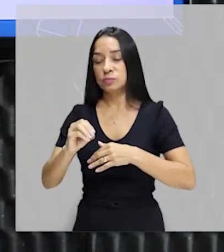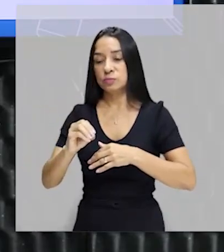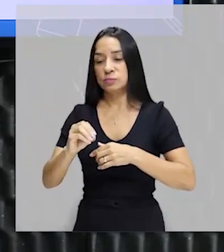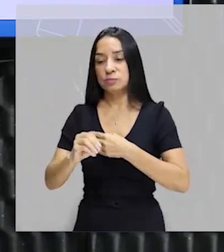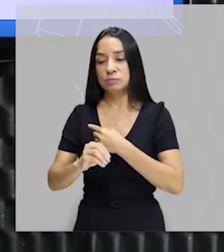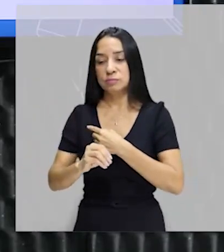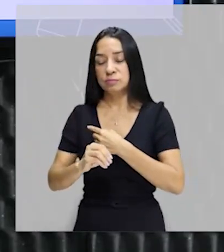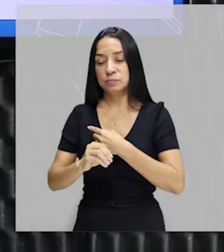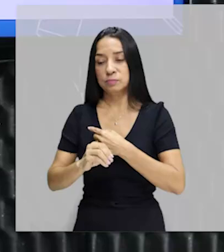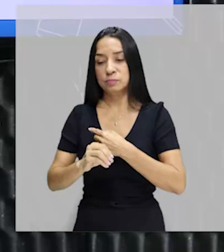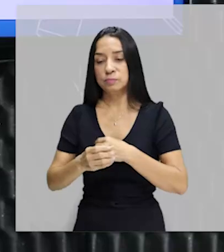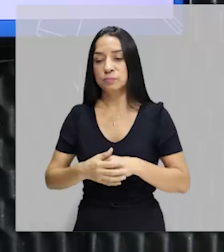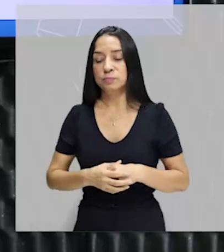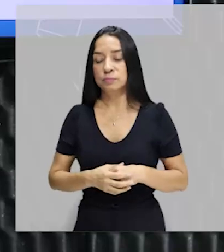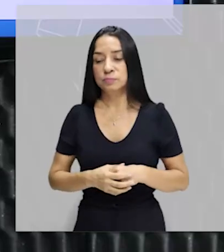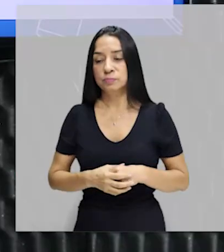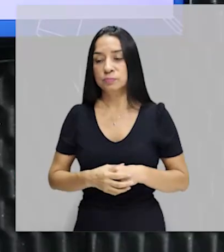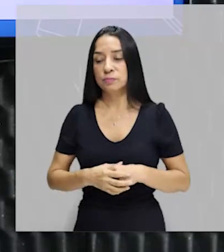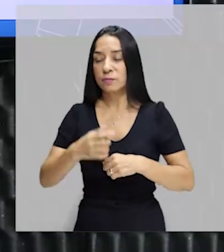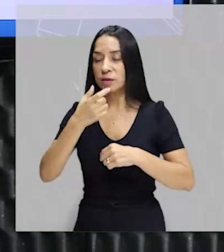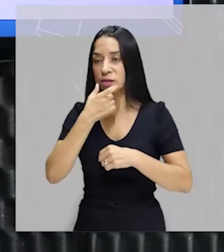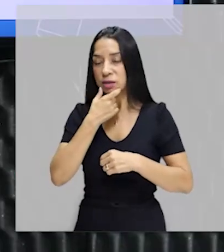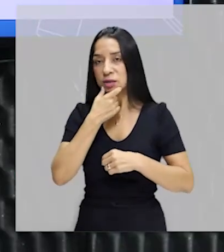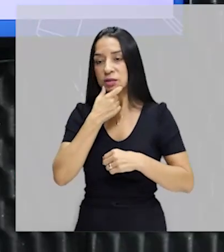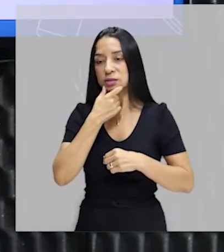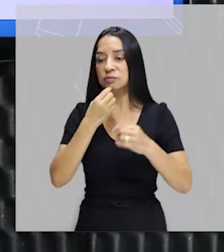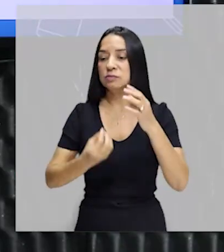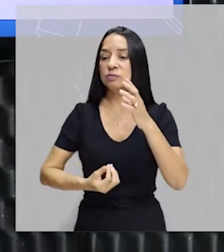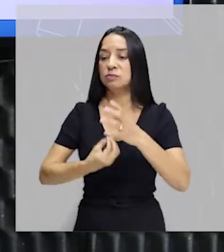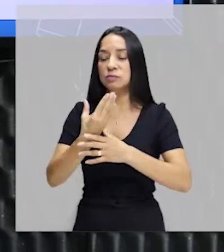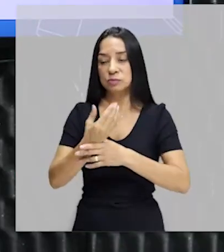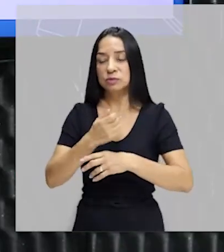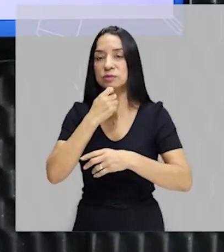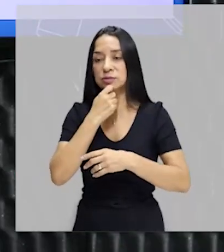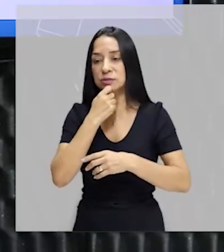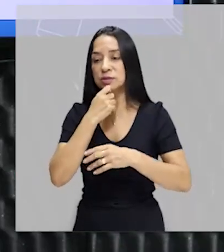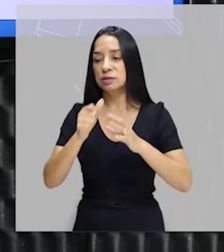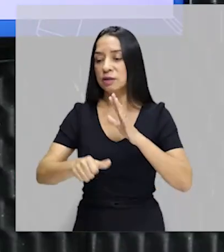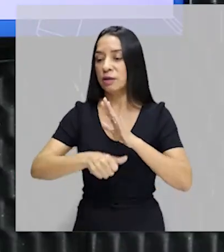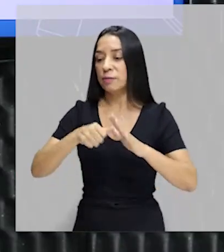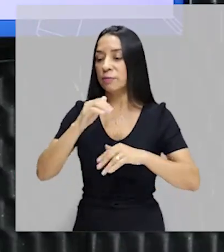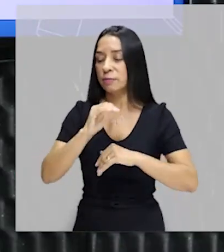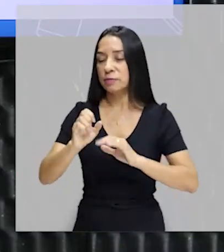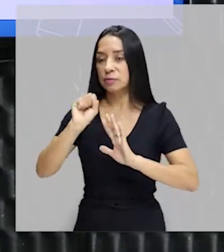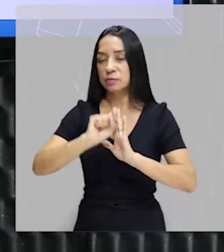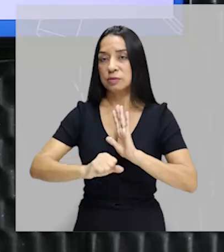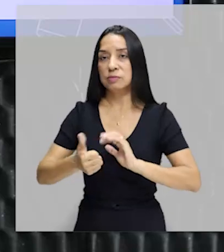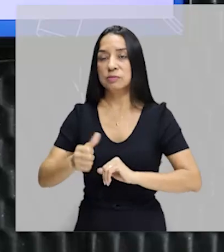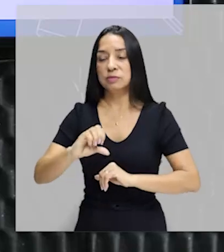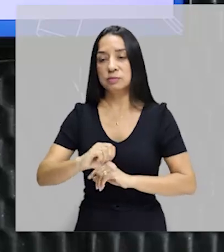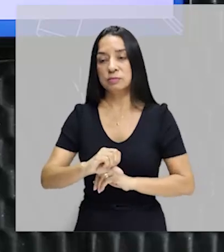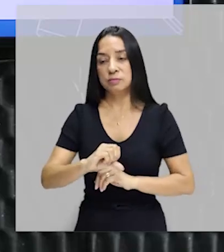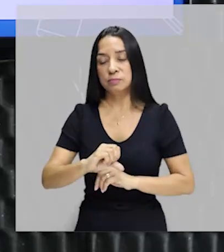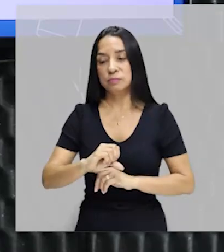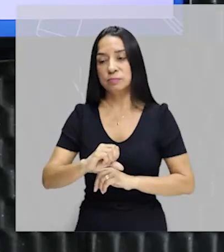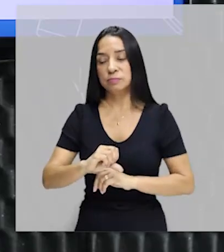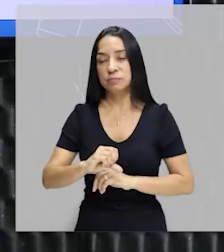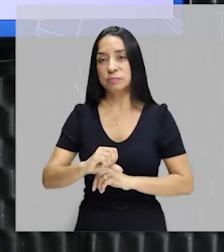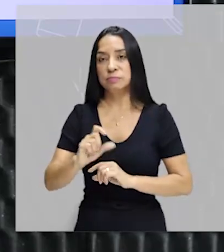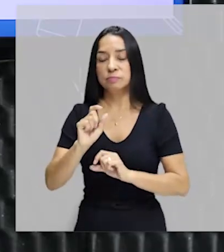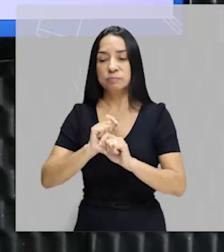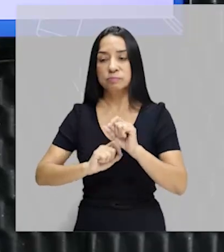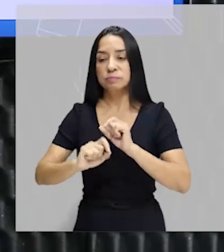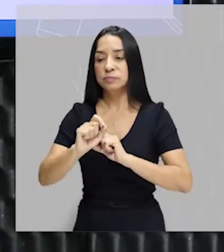os sindicatos ingleses, que vão surgir ainda na primeira metade do século XIX, que